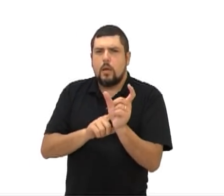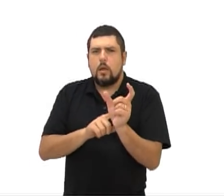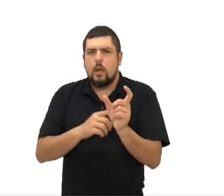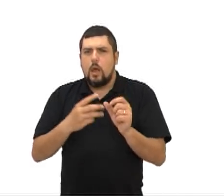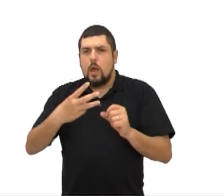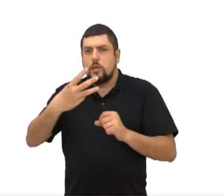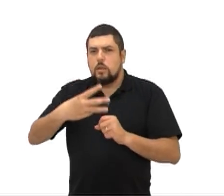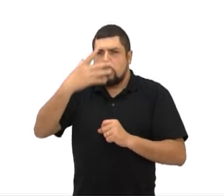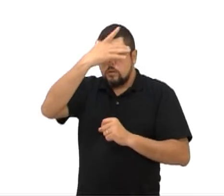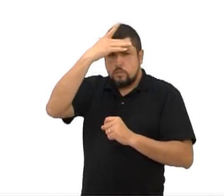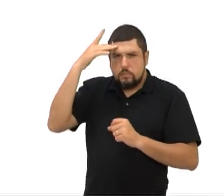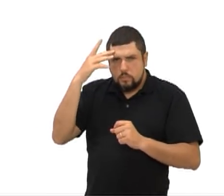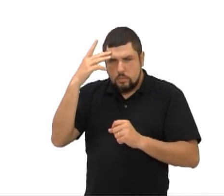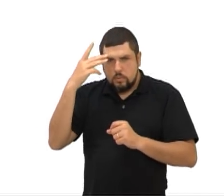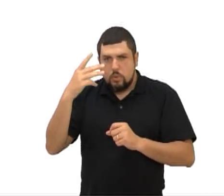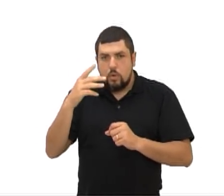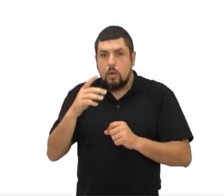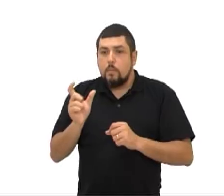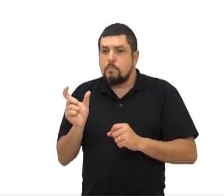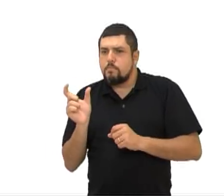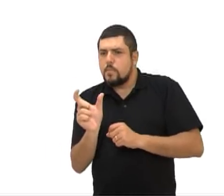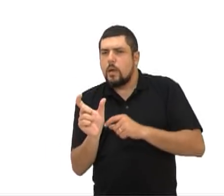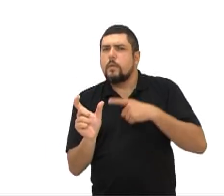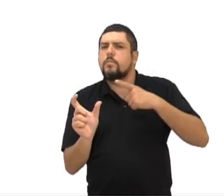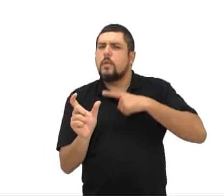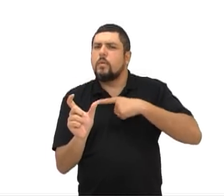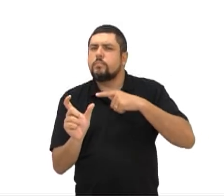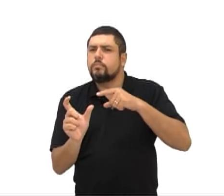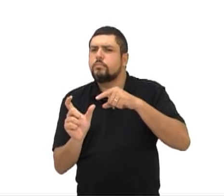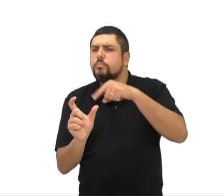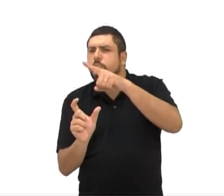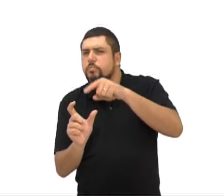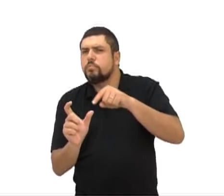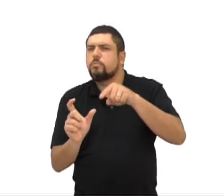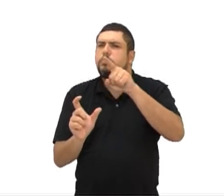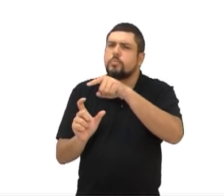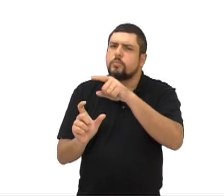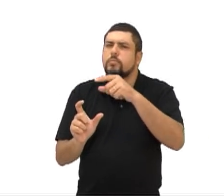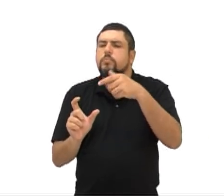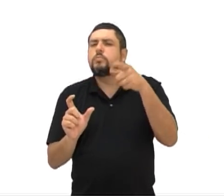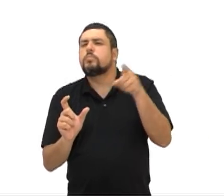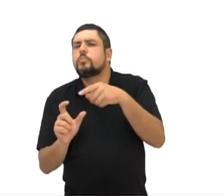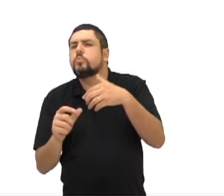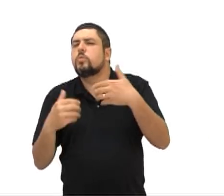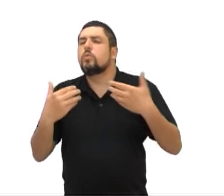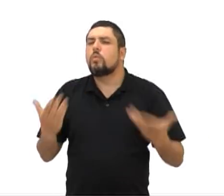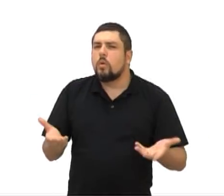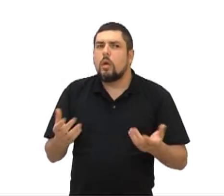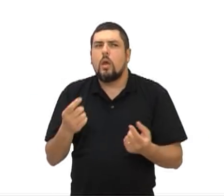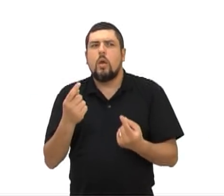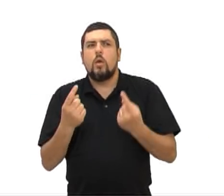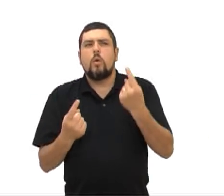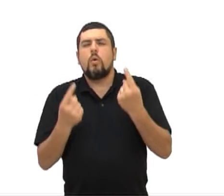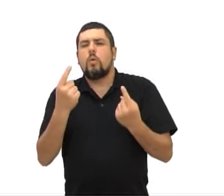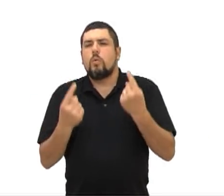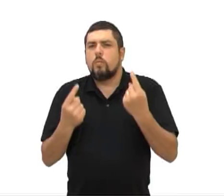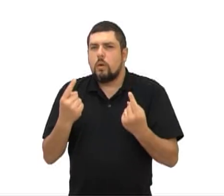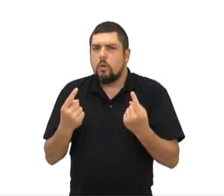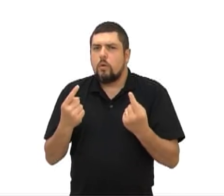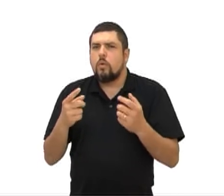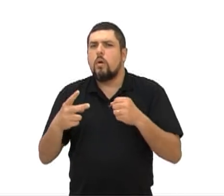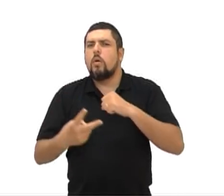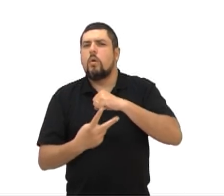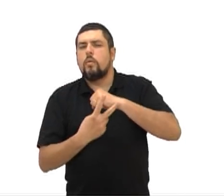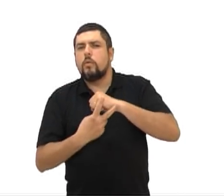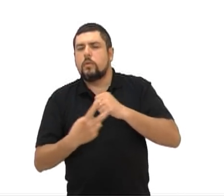do plural. Na aula passada, nós fizemos uma atividade sobre esse verbo e hoje, só para a gente ali